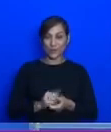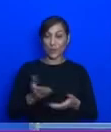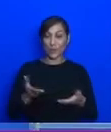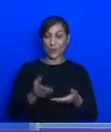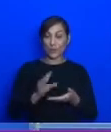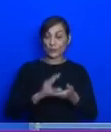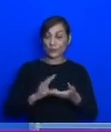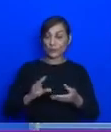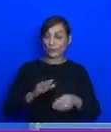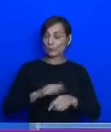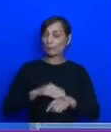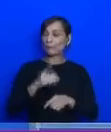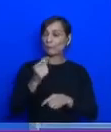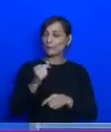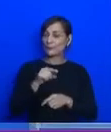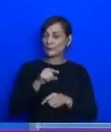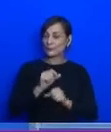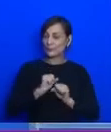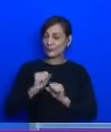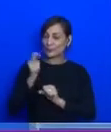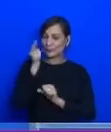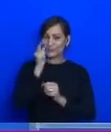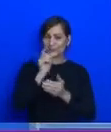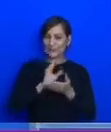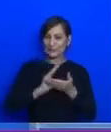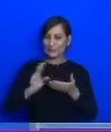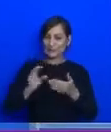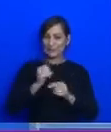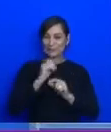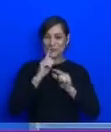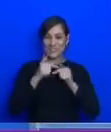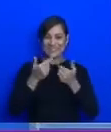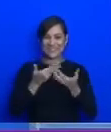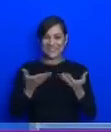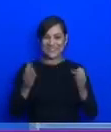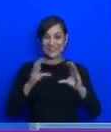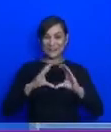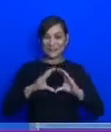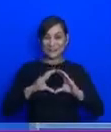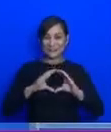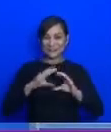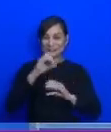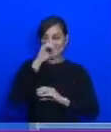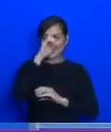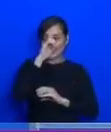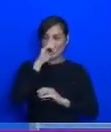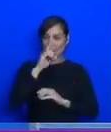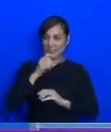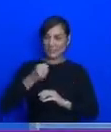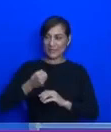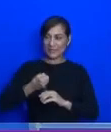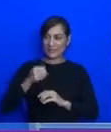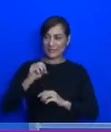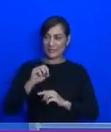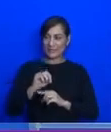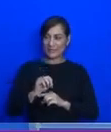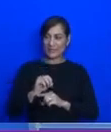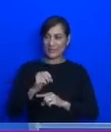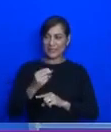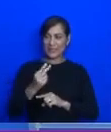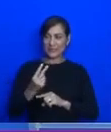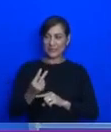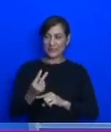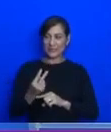Hoje o prêmio ainda maior, hein? Pode sair para você. Boa sorte. Bola amarela, 02.